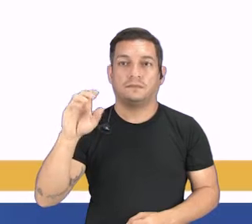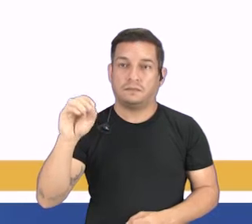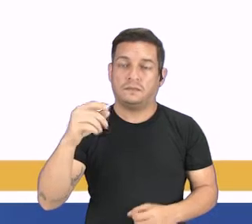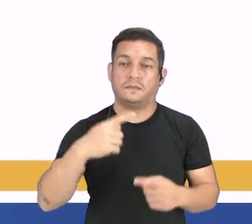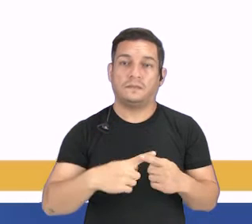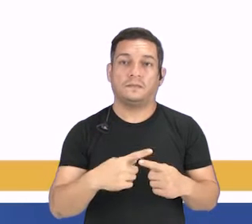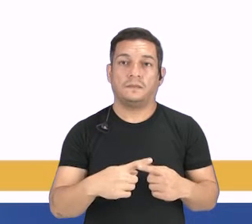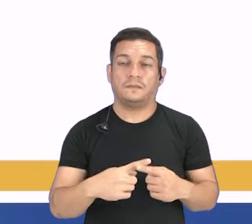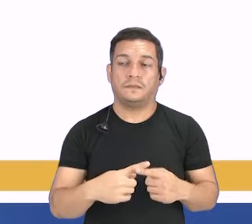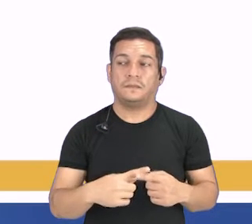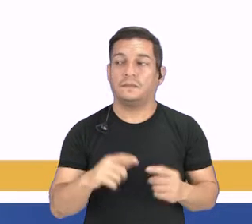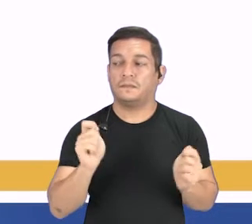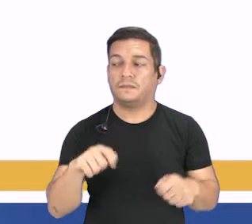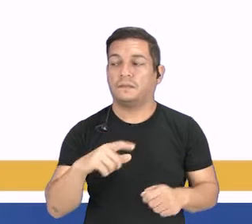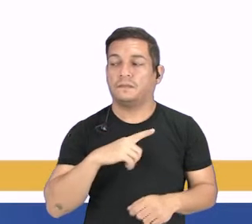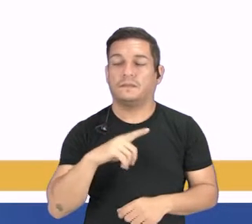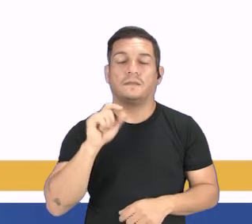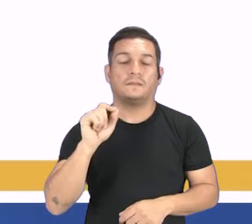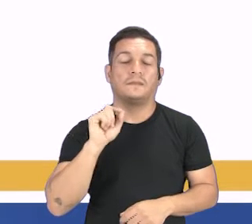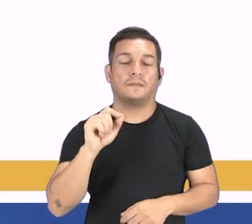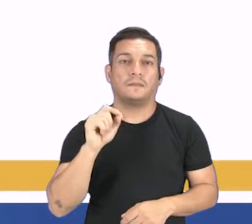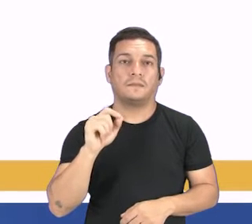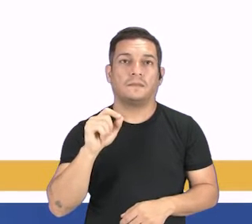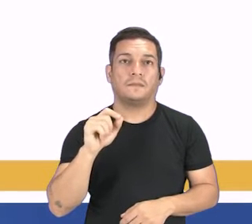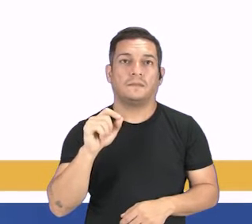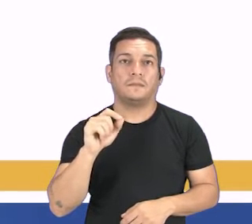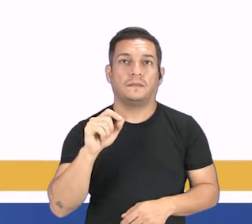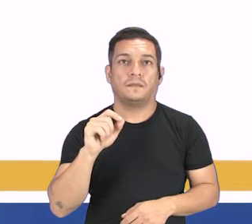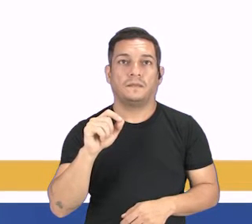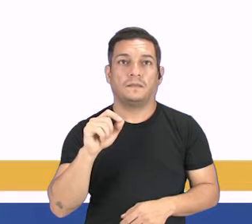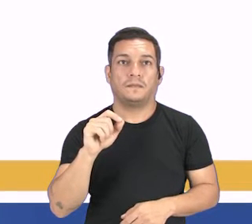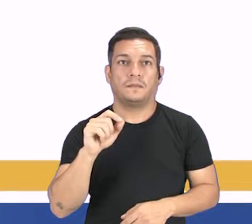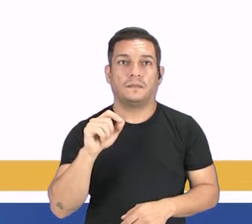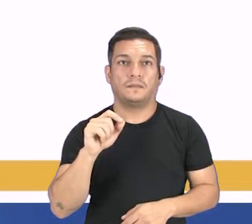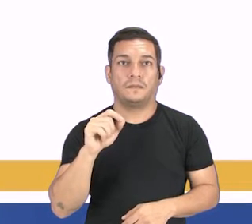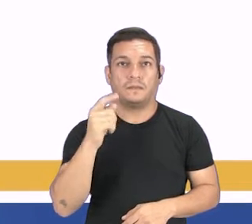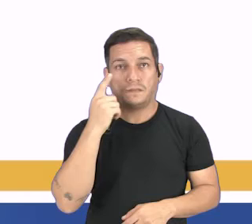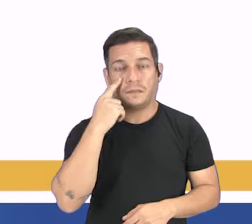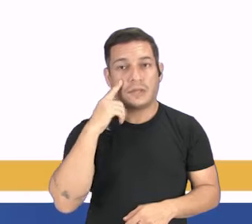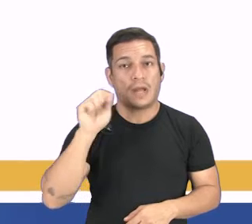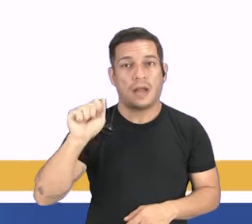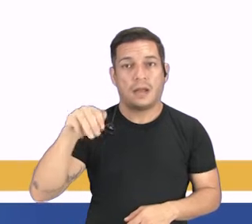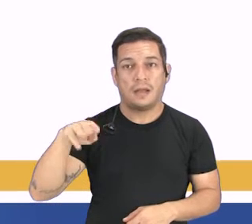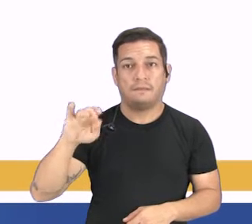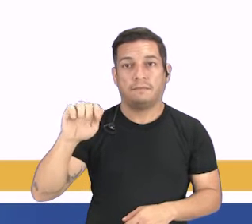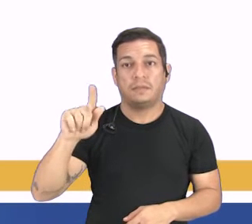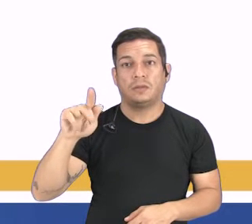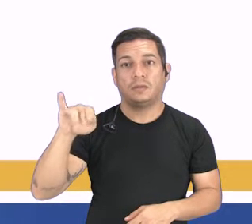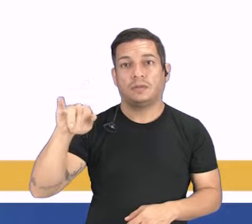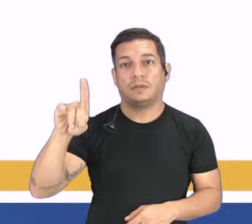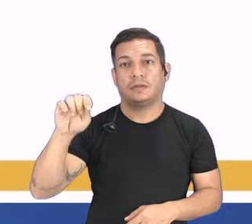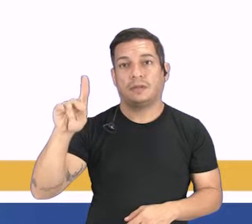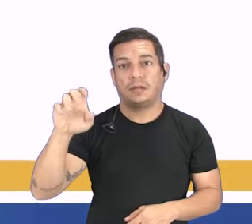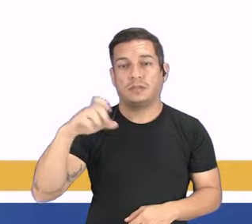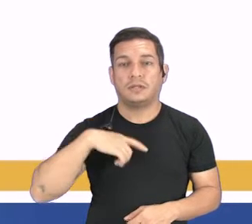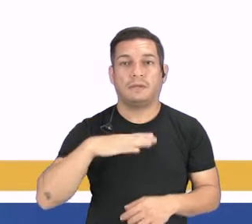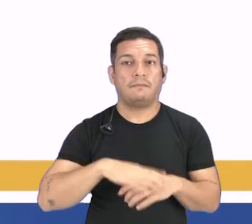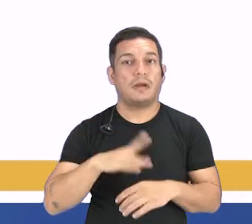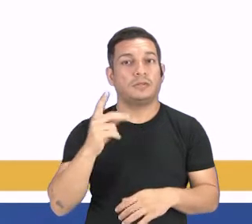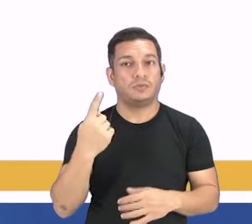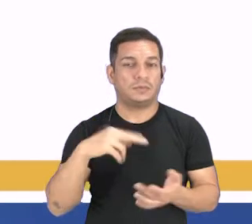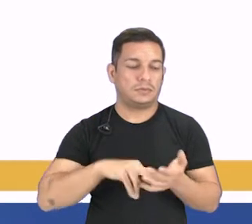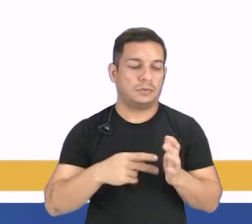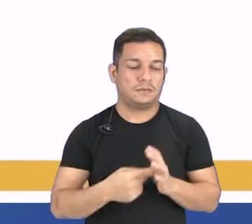pois pode estar como patrimônio humano ou a serviço de poucos. Ambiguidade significa assim, que tem mais de um sentido,